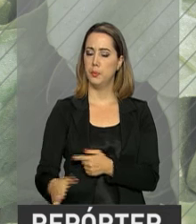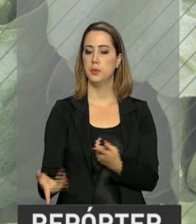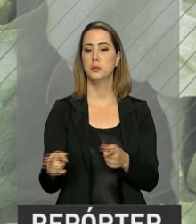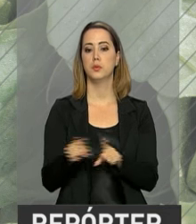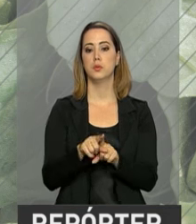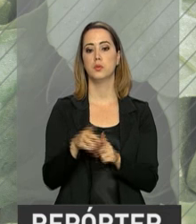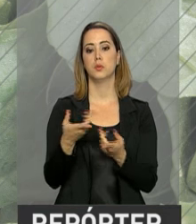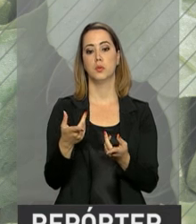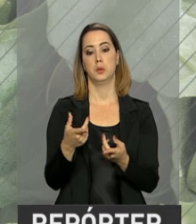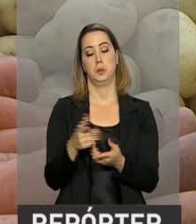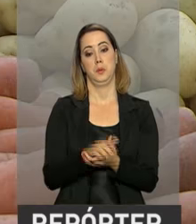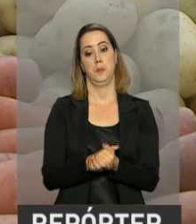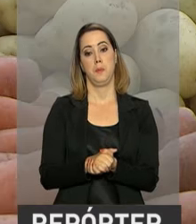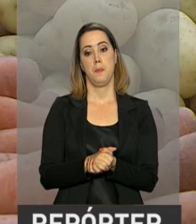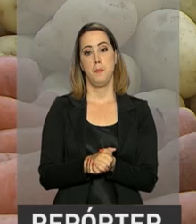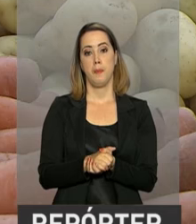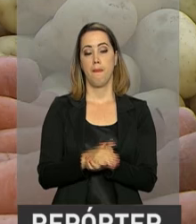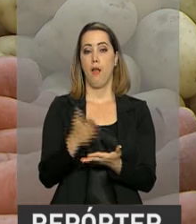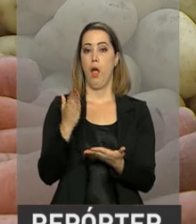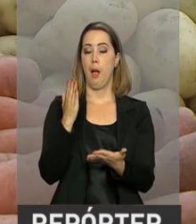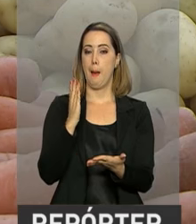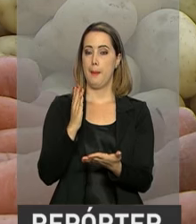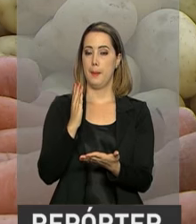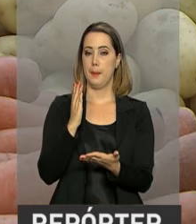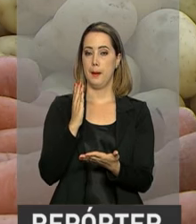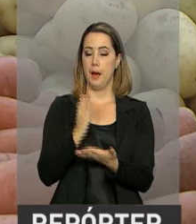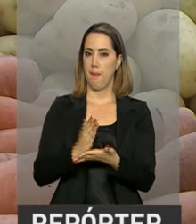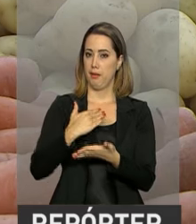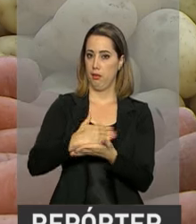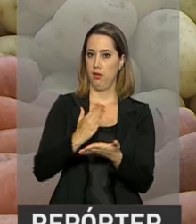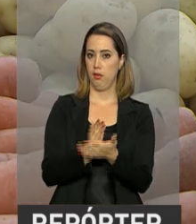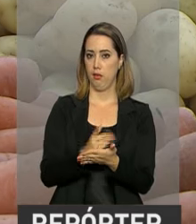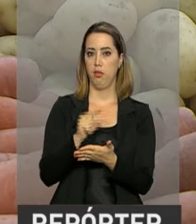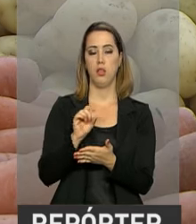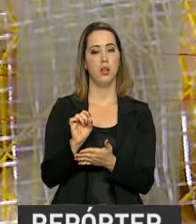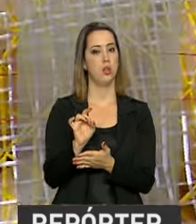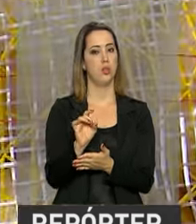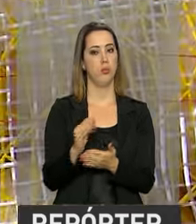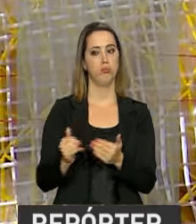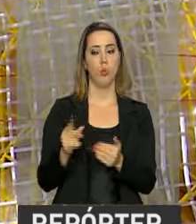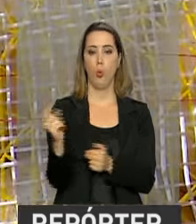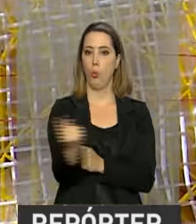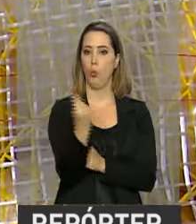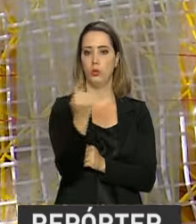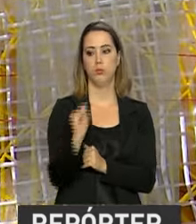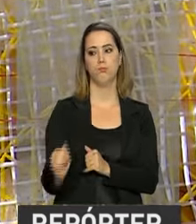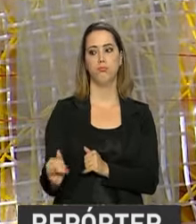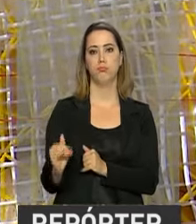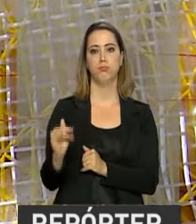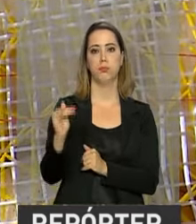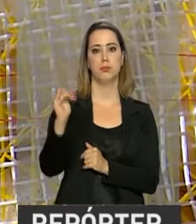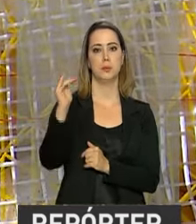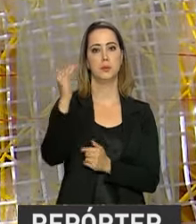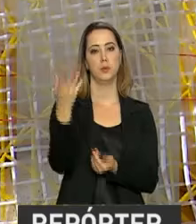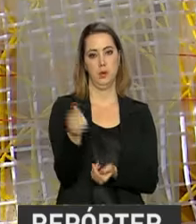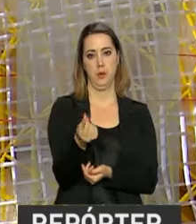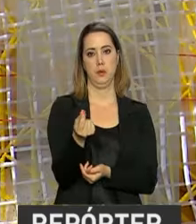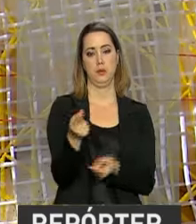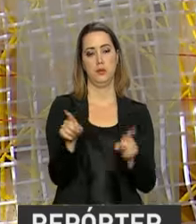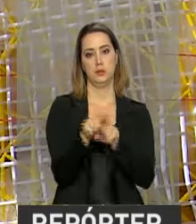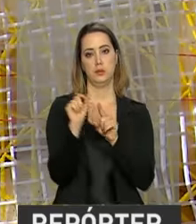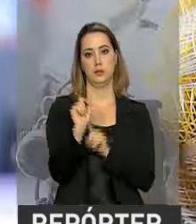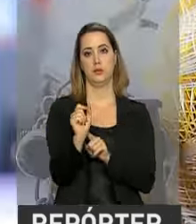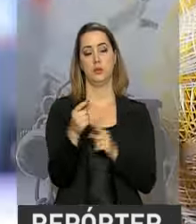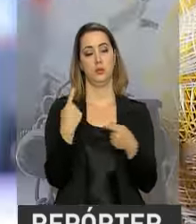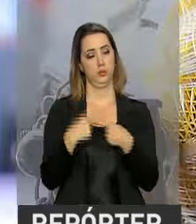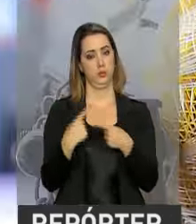pepino e Giló a batata foi a única hortaliça que teve aumento de preço nas nove centrais de abastecimento analisadas